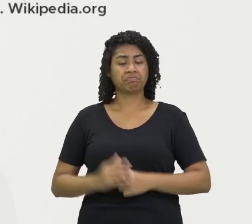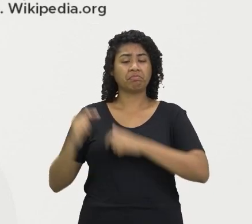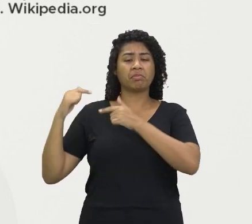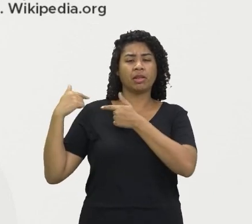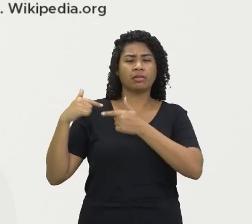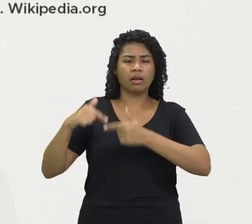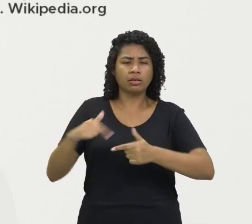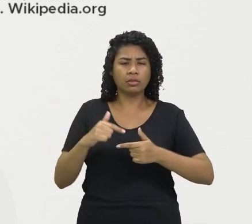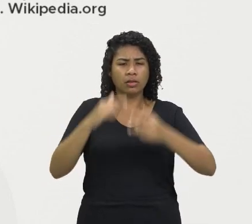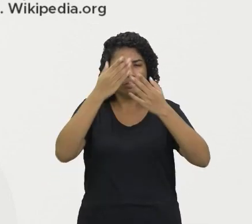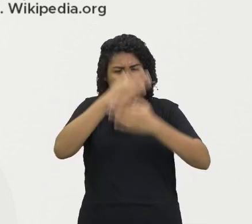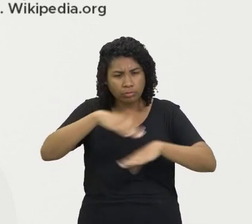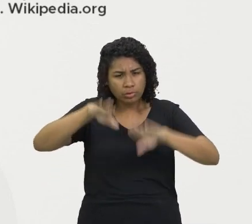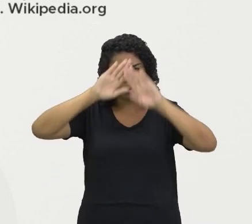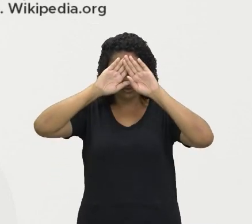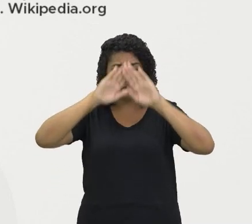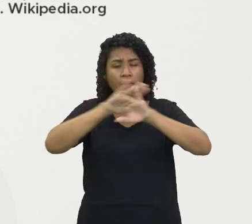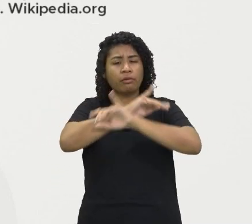a